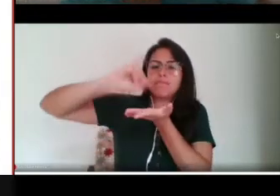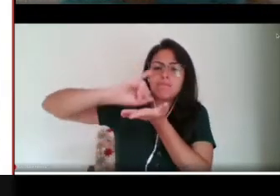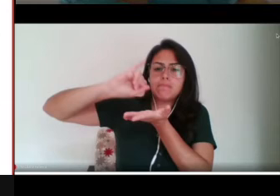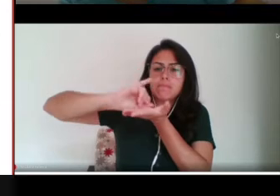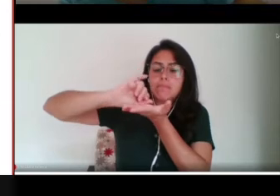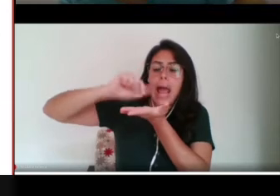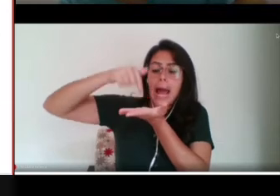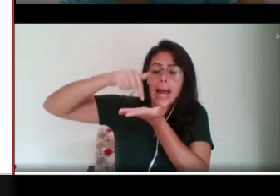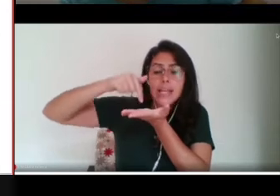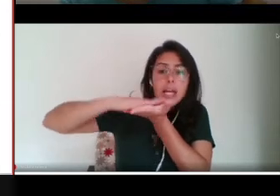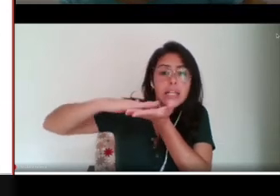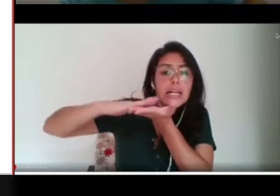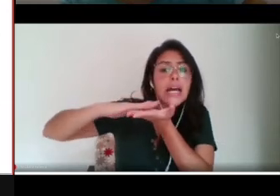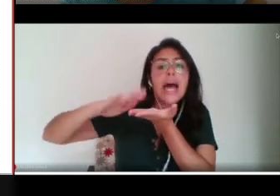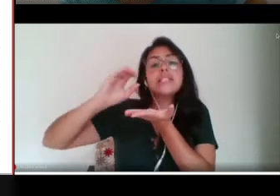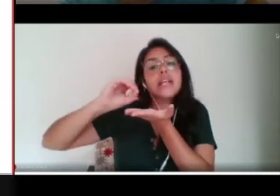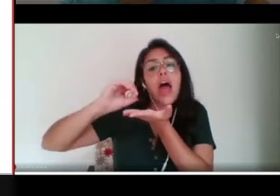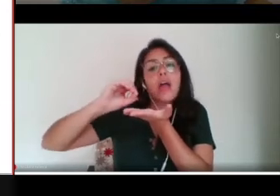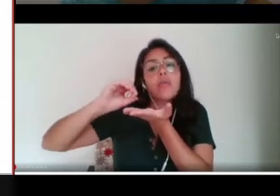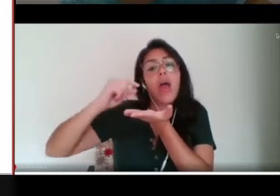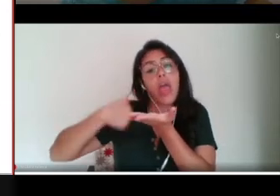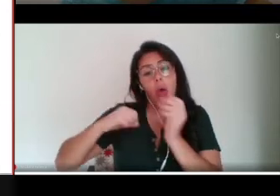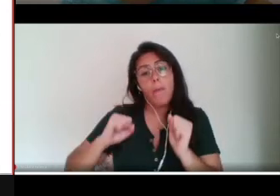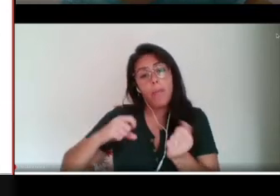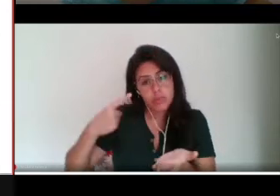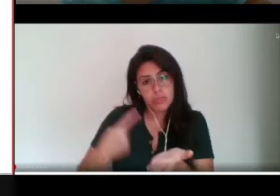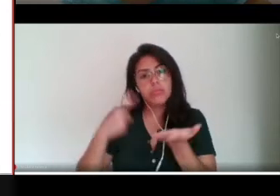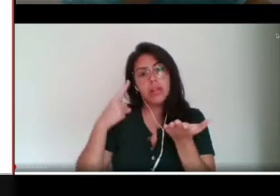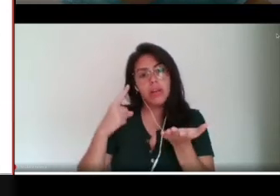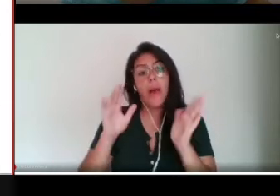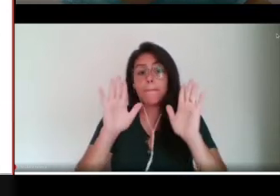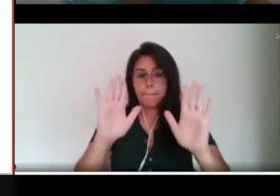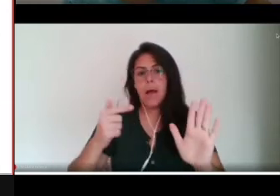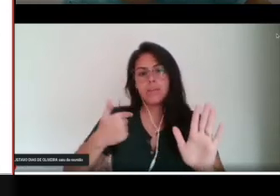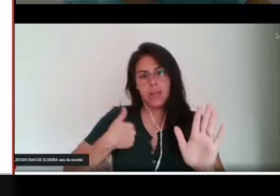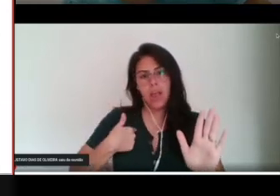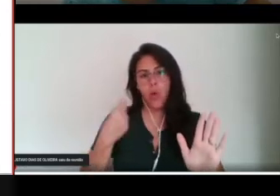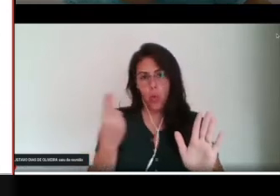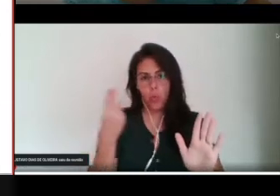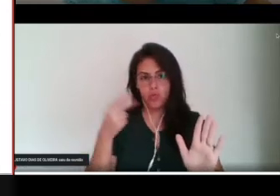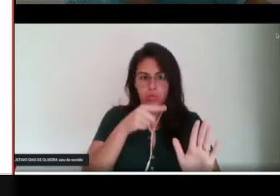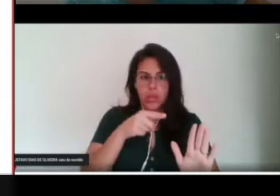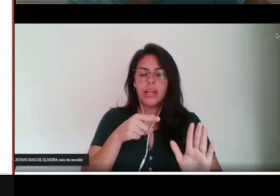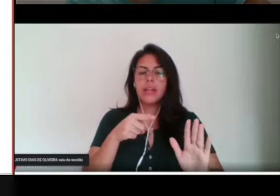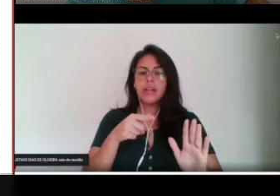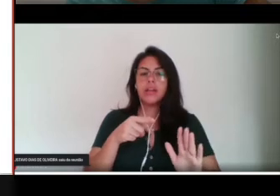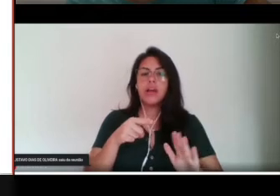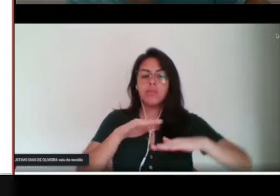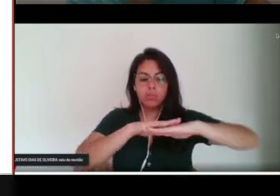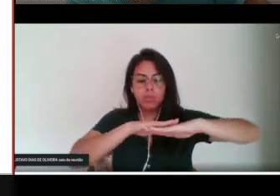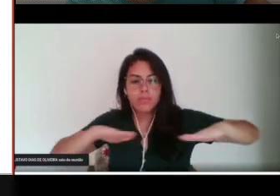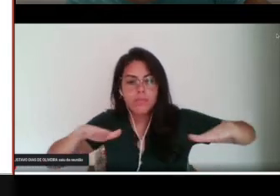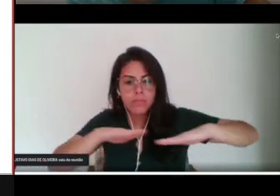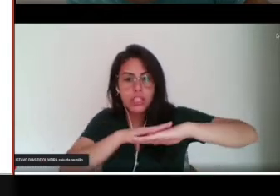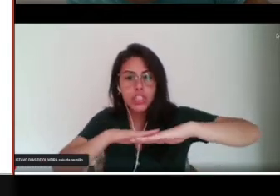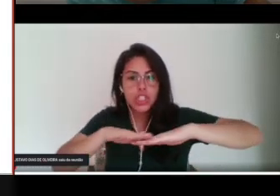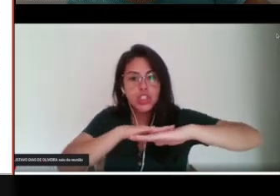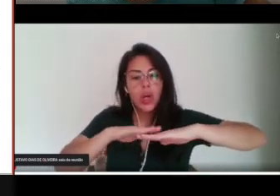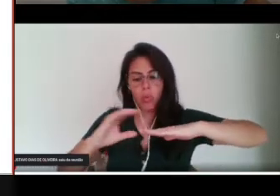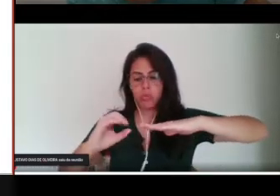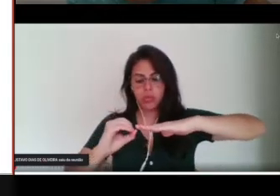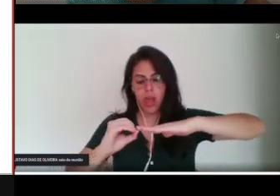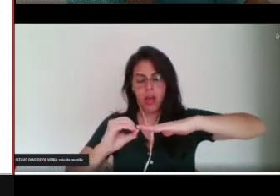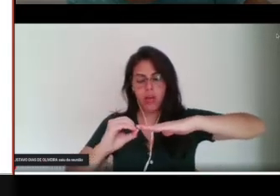solo, tá? A bola sobe a seguir e cai e atinge o solo. E a velocidade